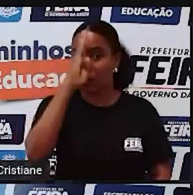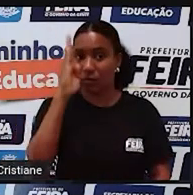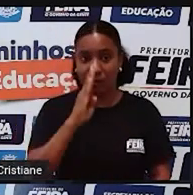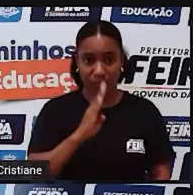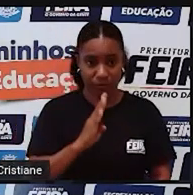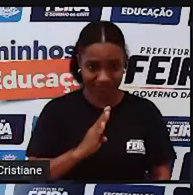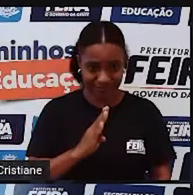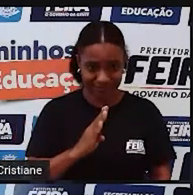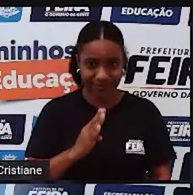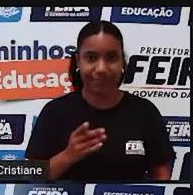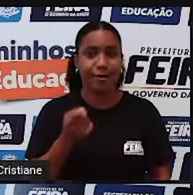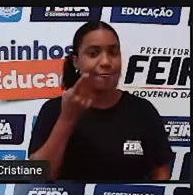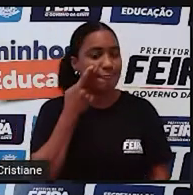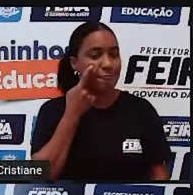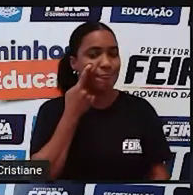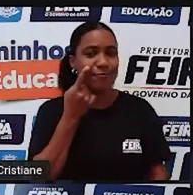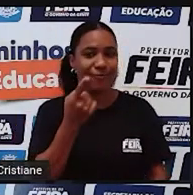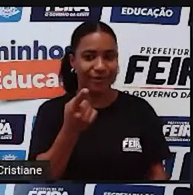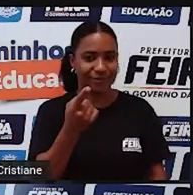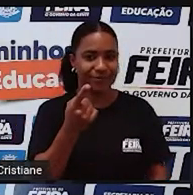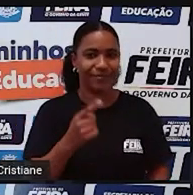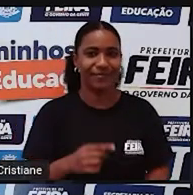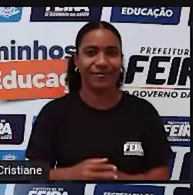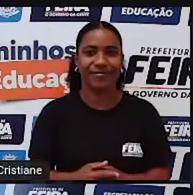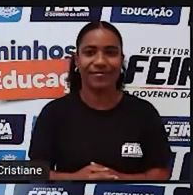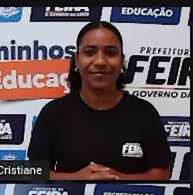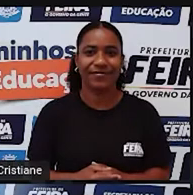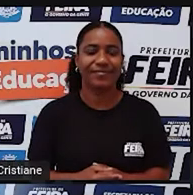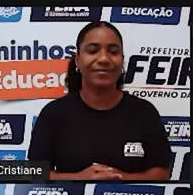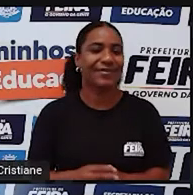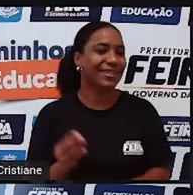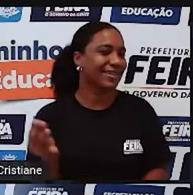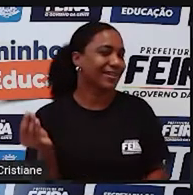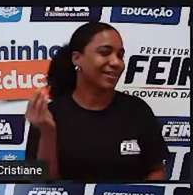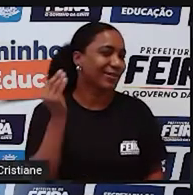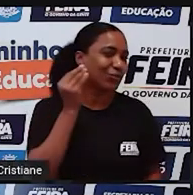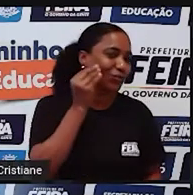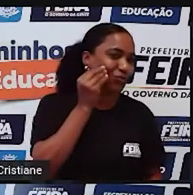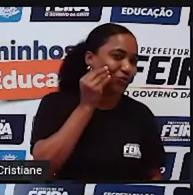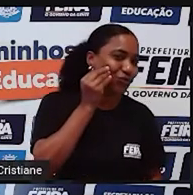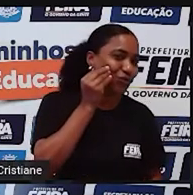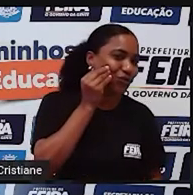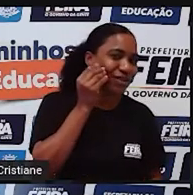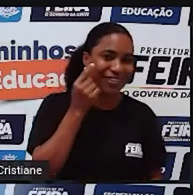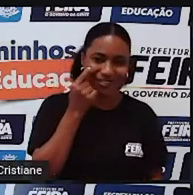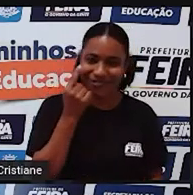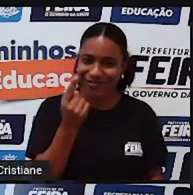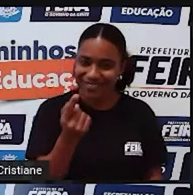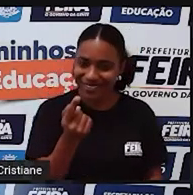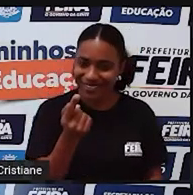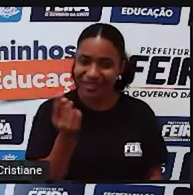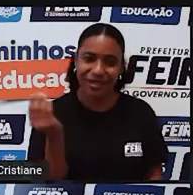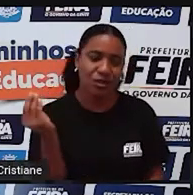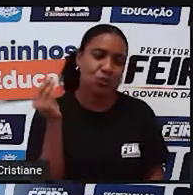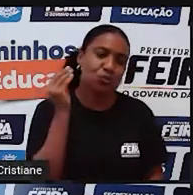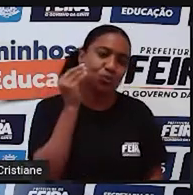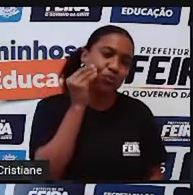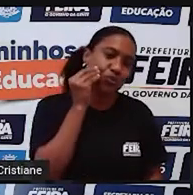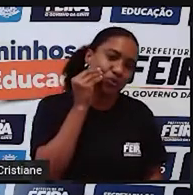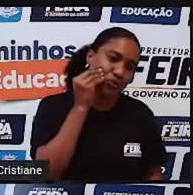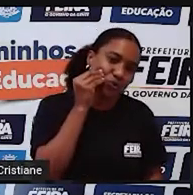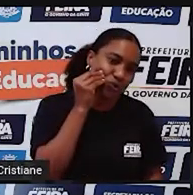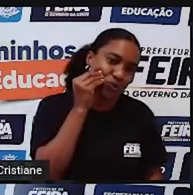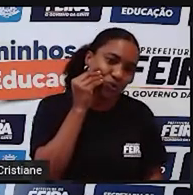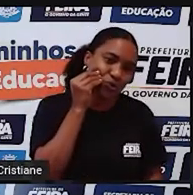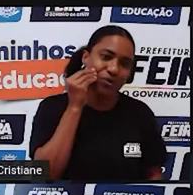Próximo. Observem aqui a imagem, a kiss on the cheek. Então, beijo na bochecha. Aqui no